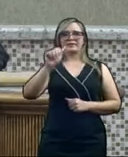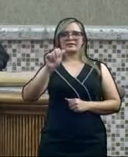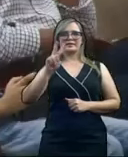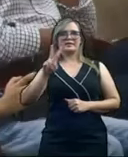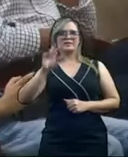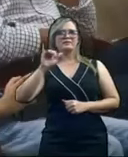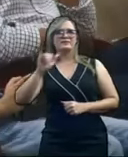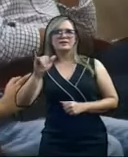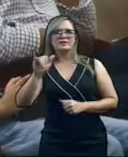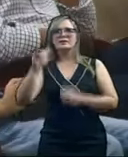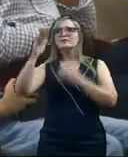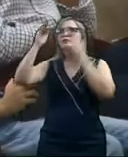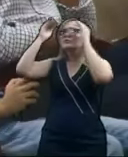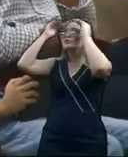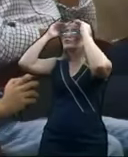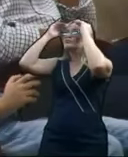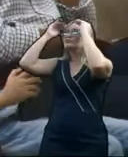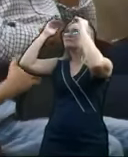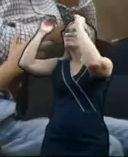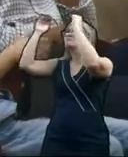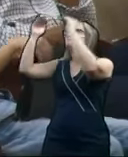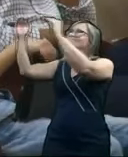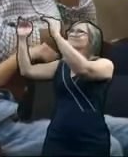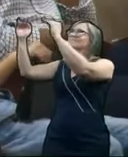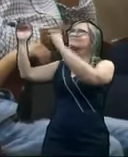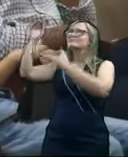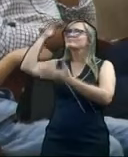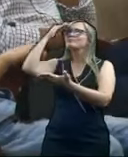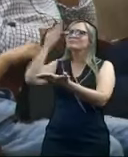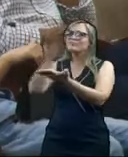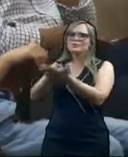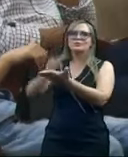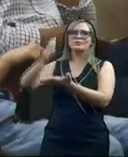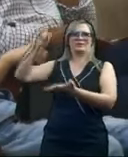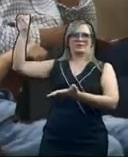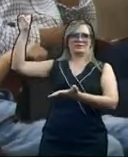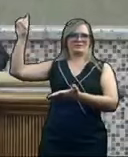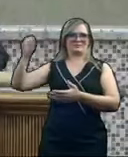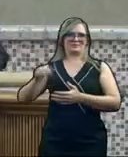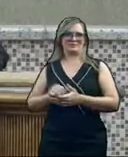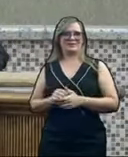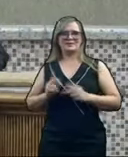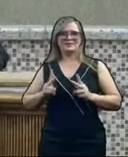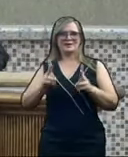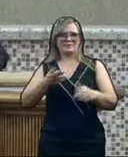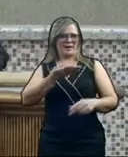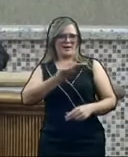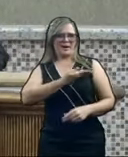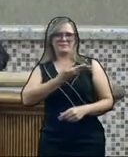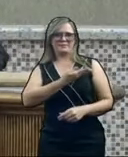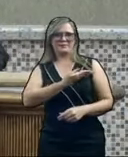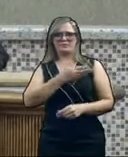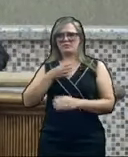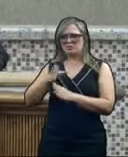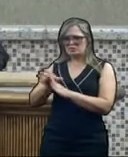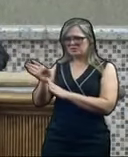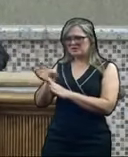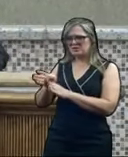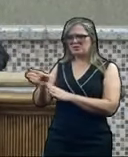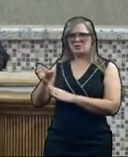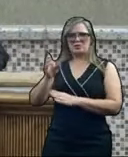ajudar a Deus os seus aliados por várias vezes aconselhou Davi a